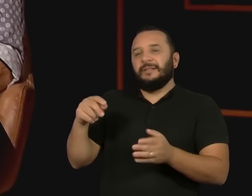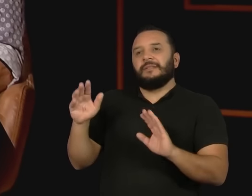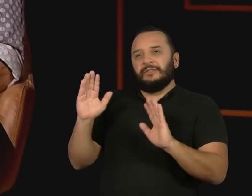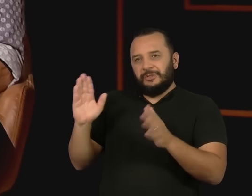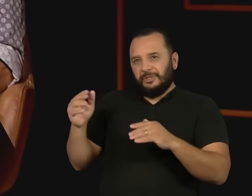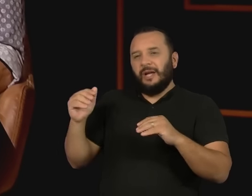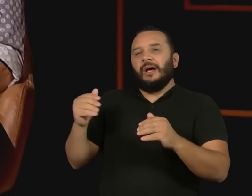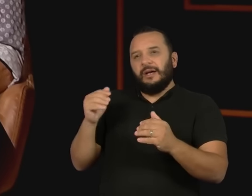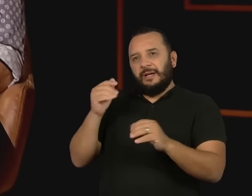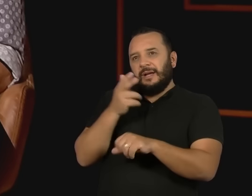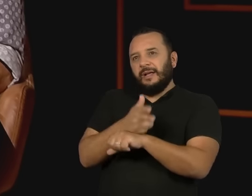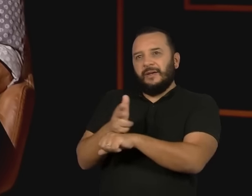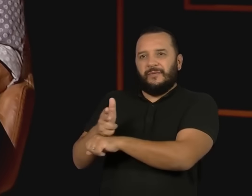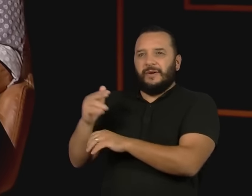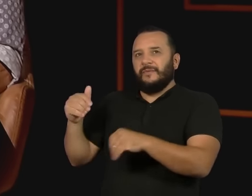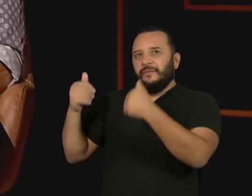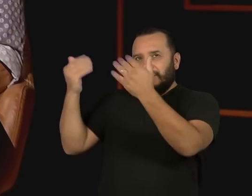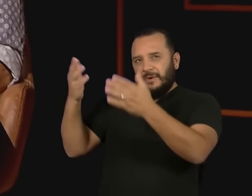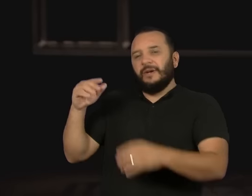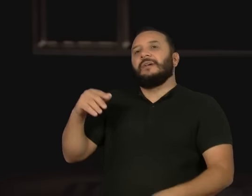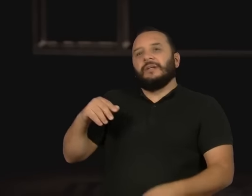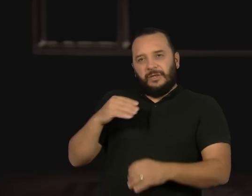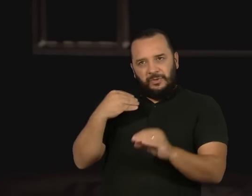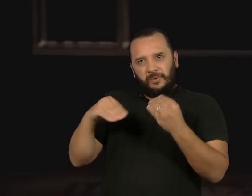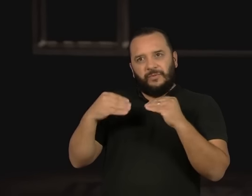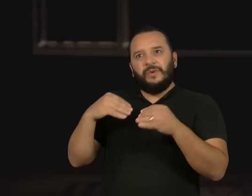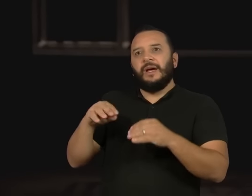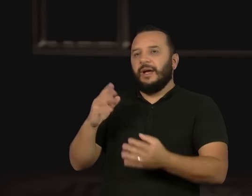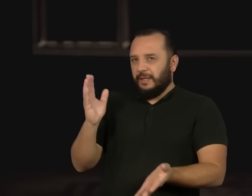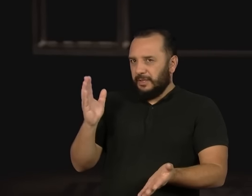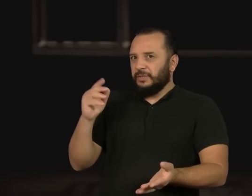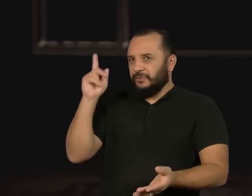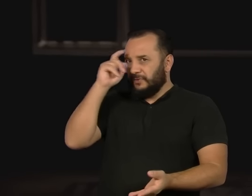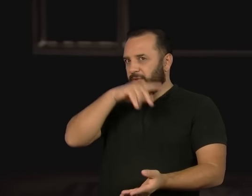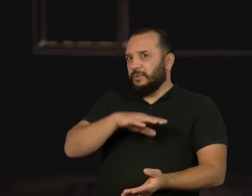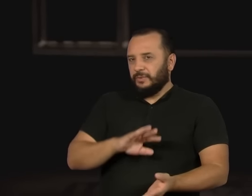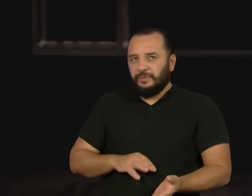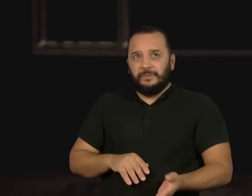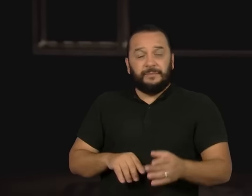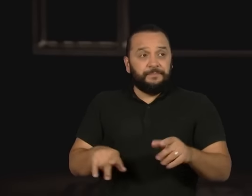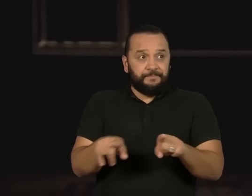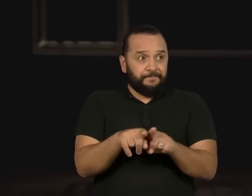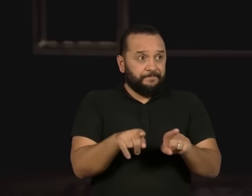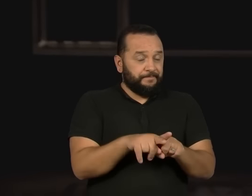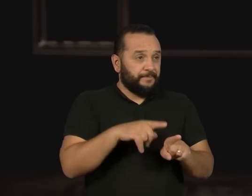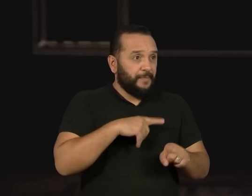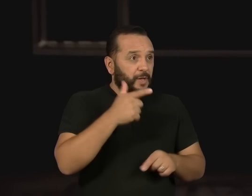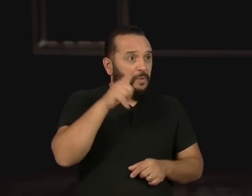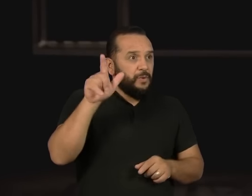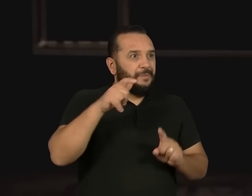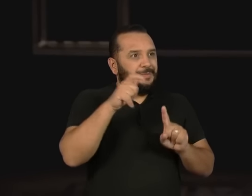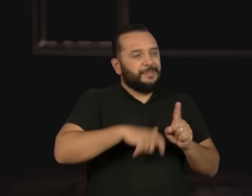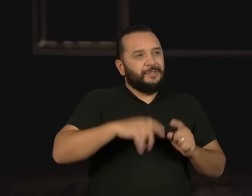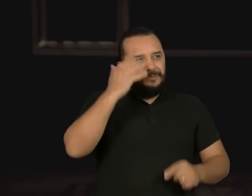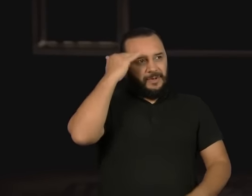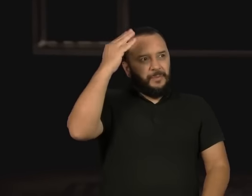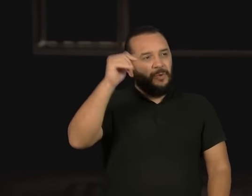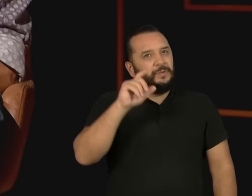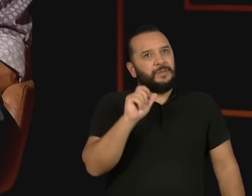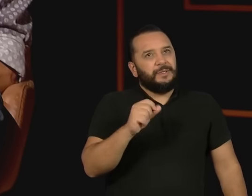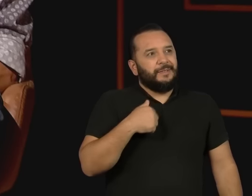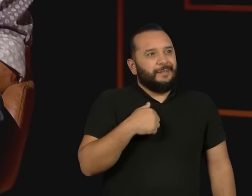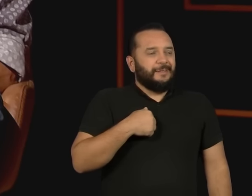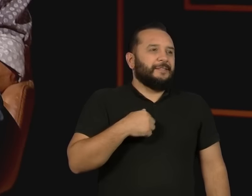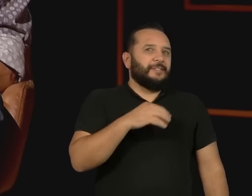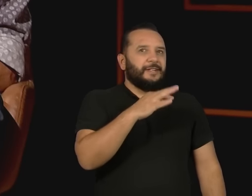Realmente foi novela um tour de force. Matheus, outro papel de grande destaque, é claro, né, foi o Félix,